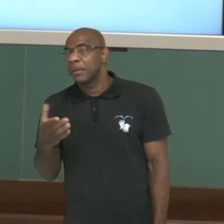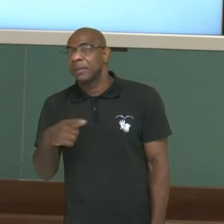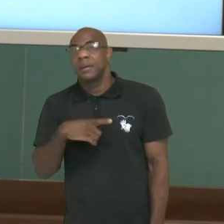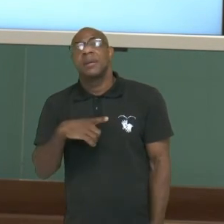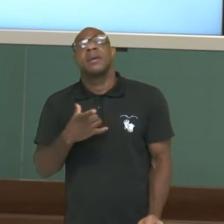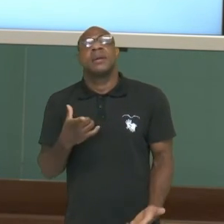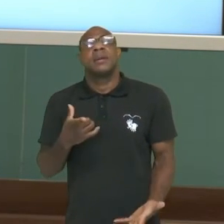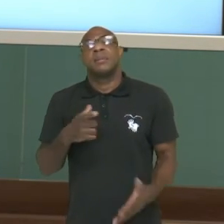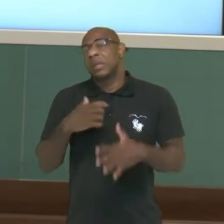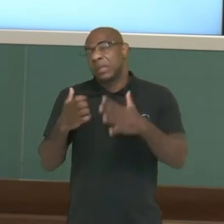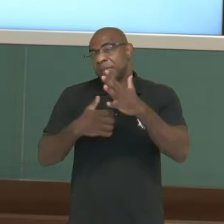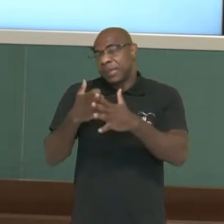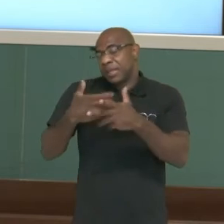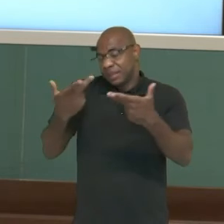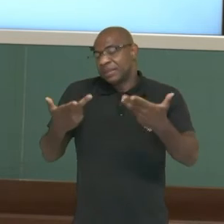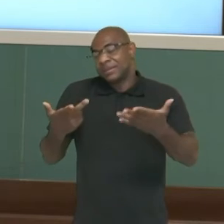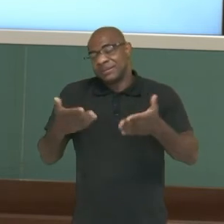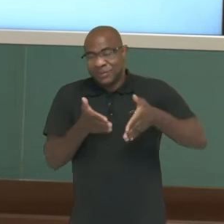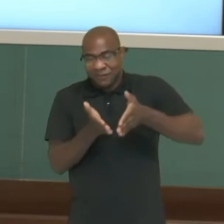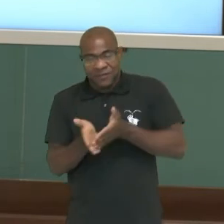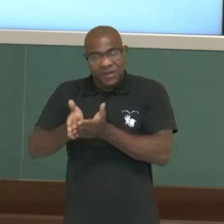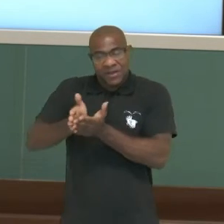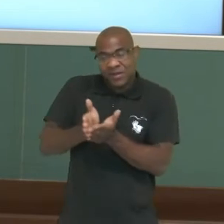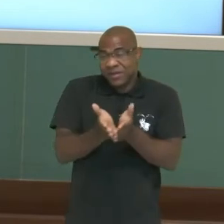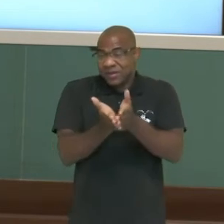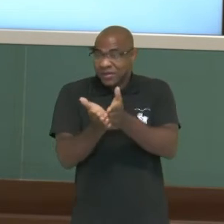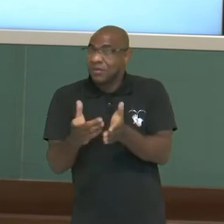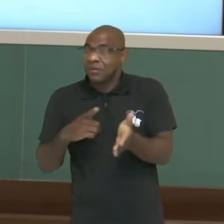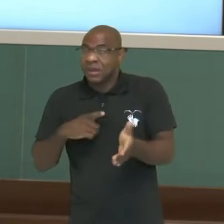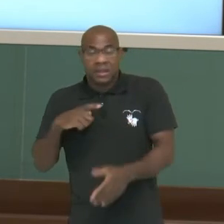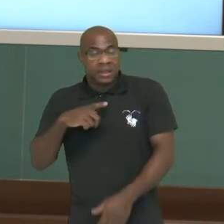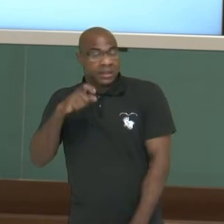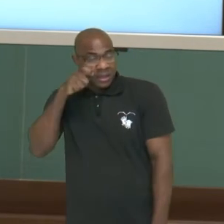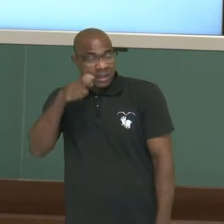operadoras, né, de navios assim por diante. Porque, por exemplo,